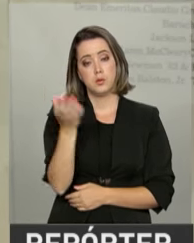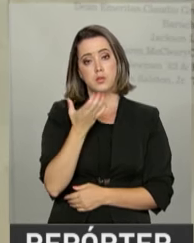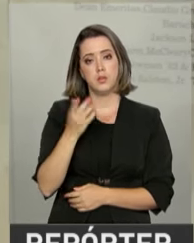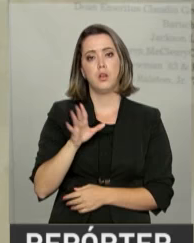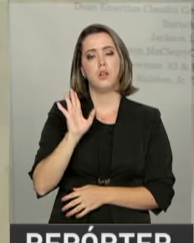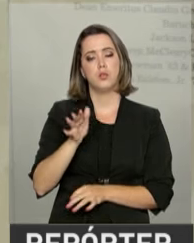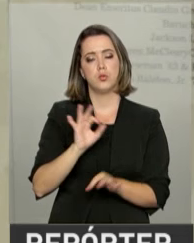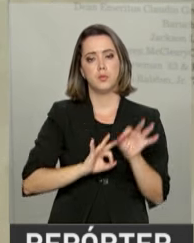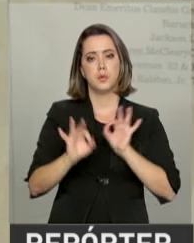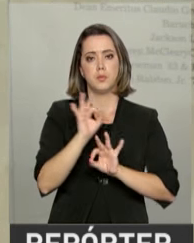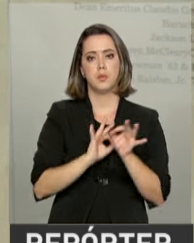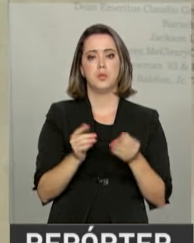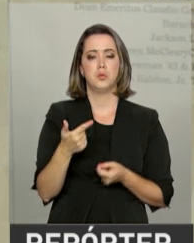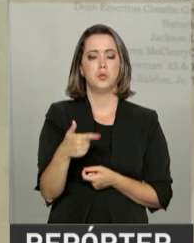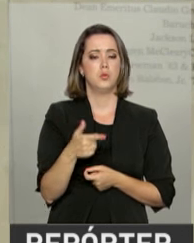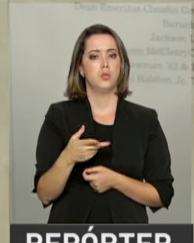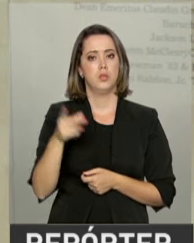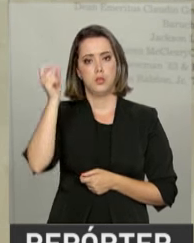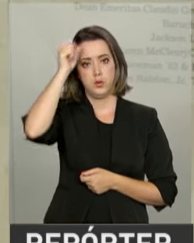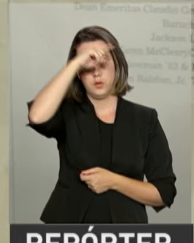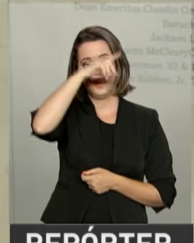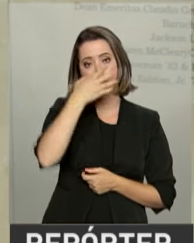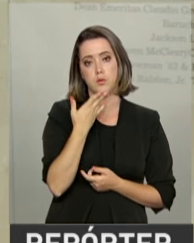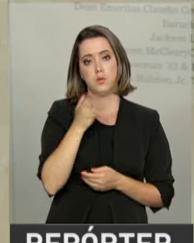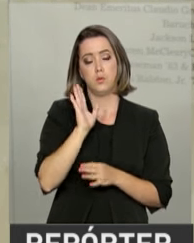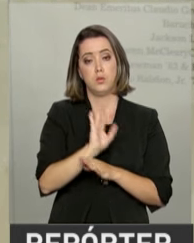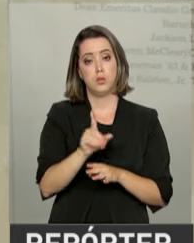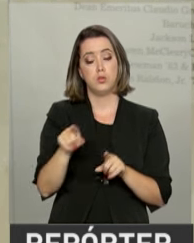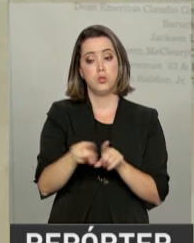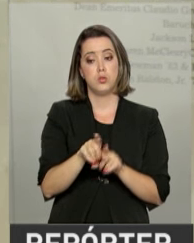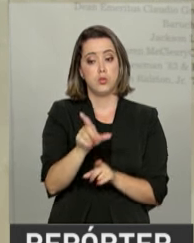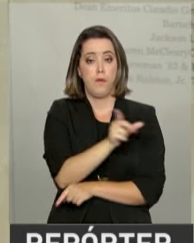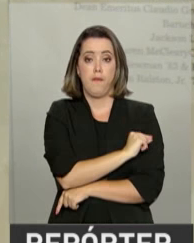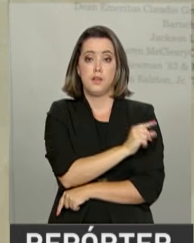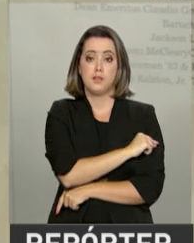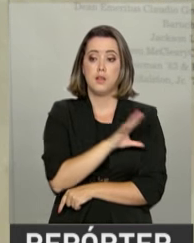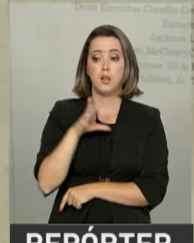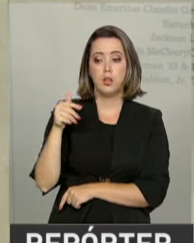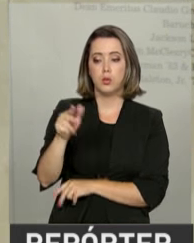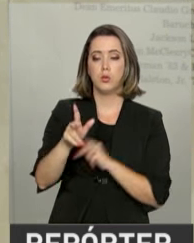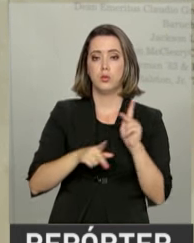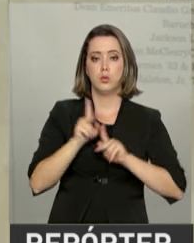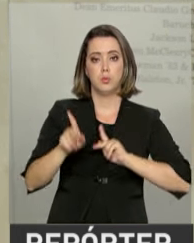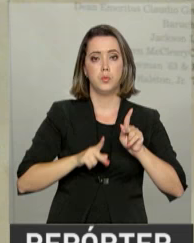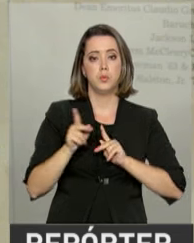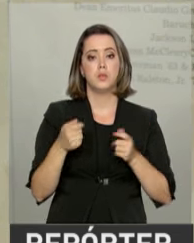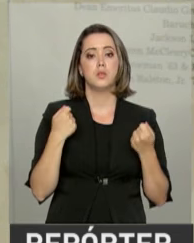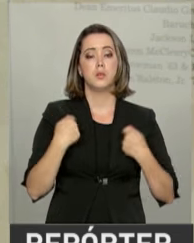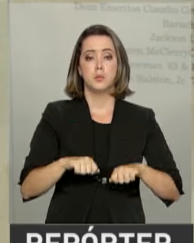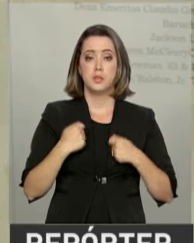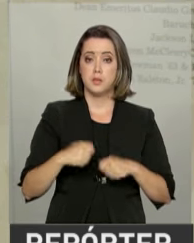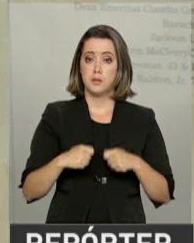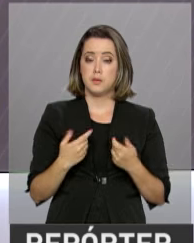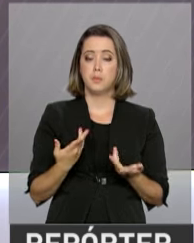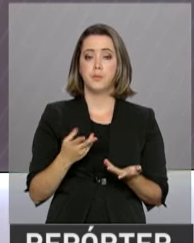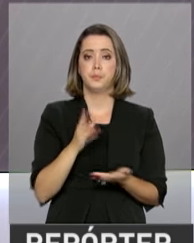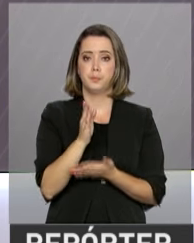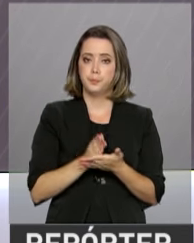absolutamente preparado e não terá nenhuma dificuldade de fazer a cobertura necessária, mesmo que seja necessário o fracionamento da